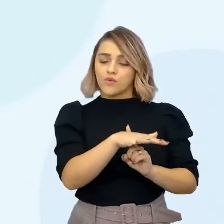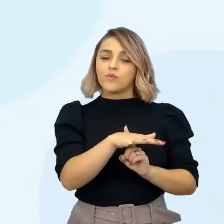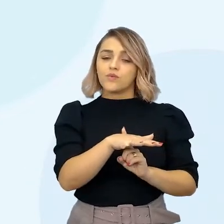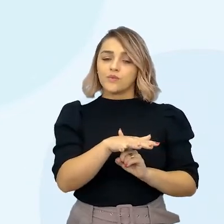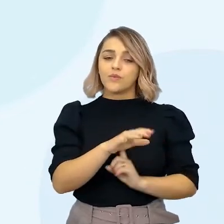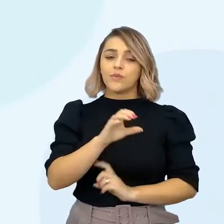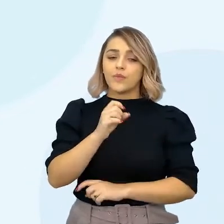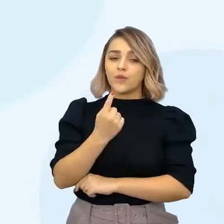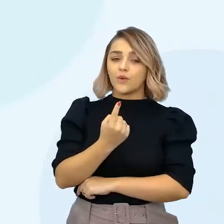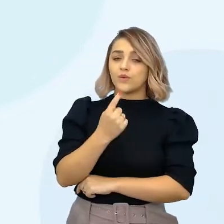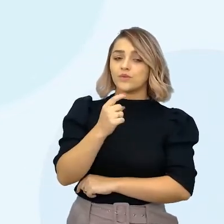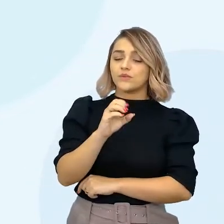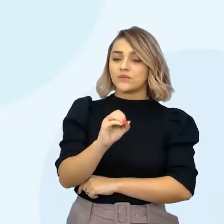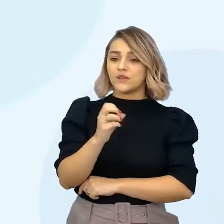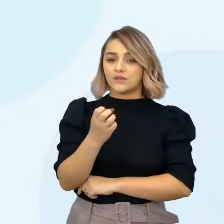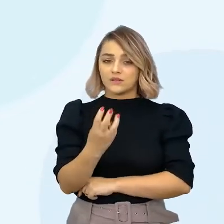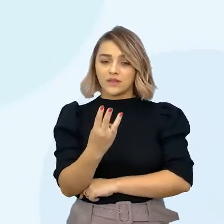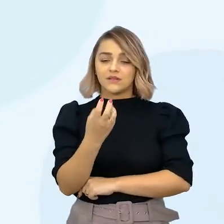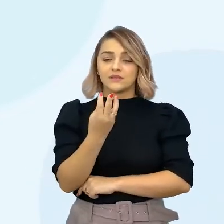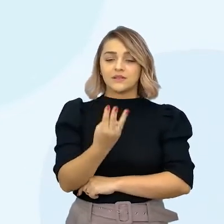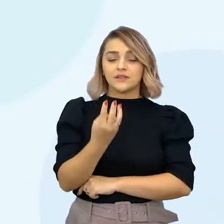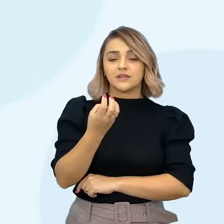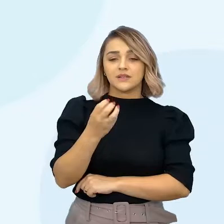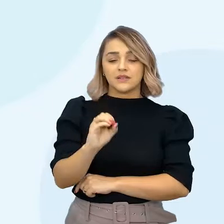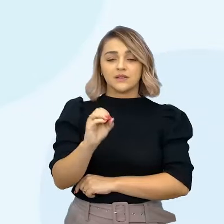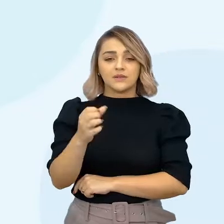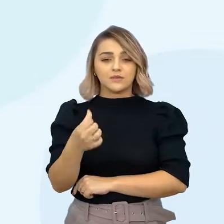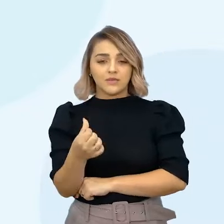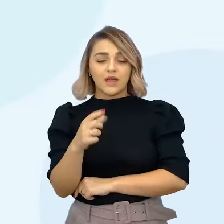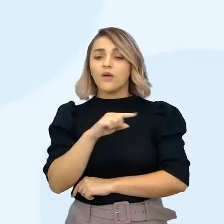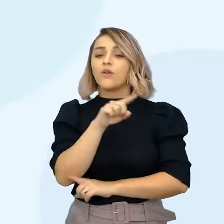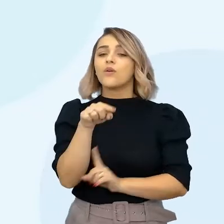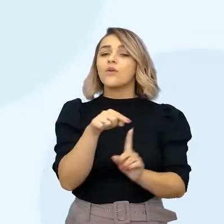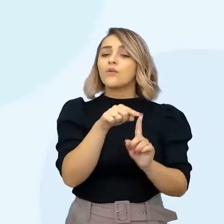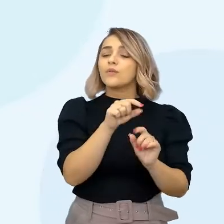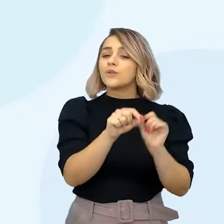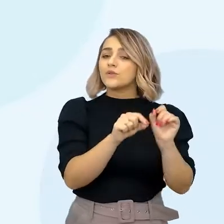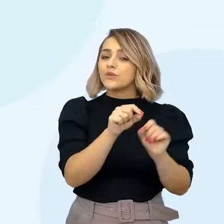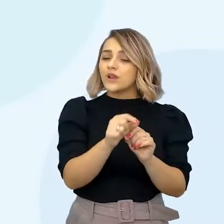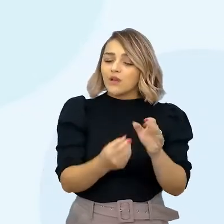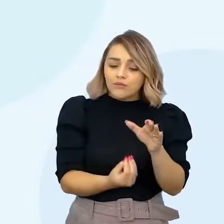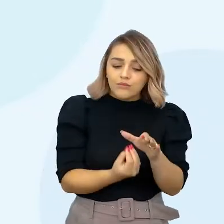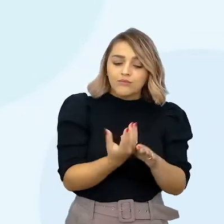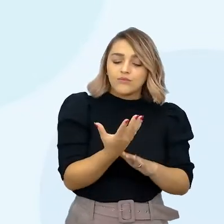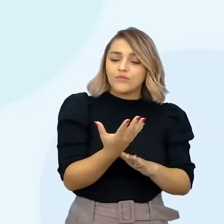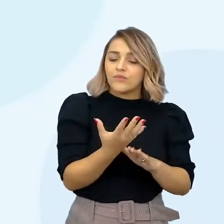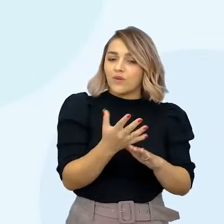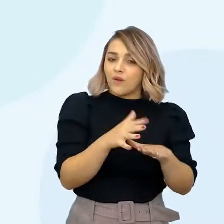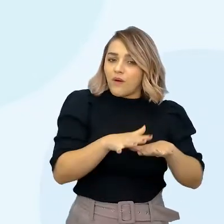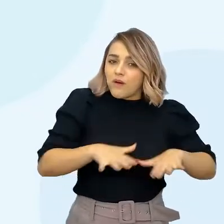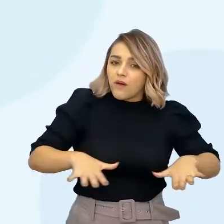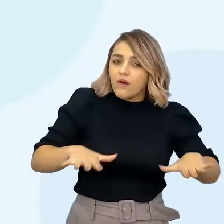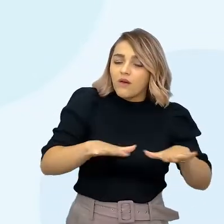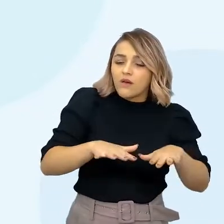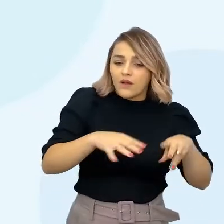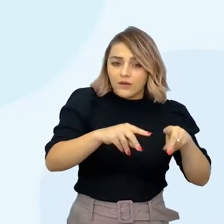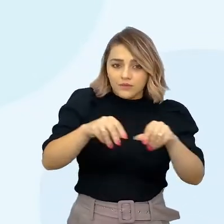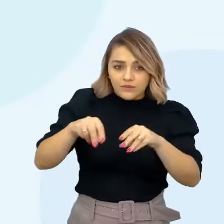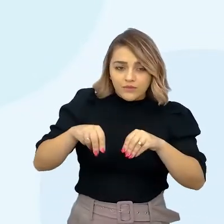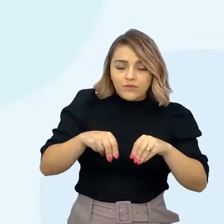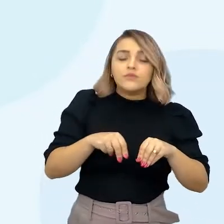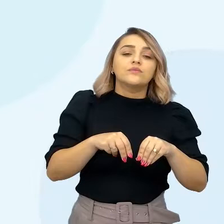306, né, e o objetivo é entender o processo de formação dos solos e os elementos que o formam por meio